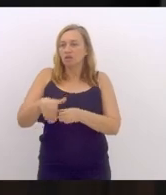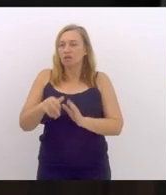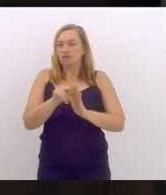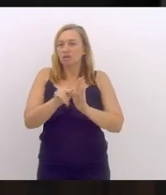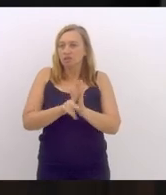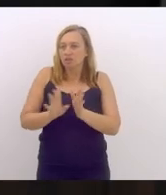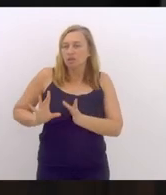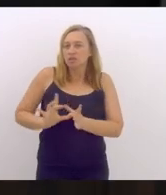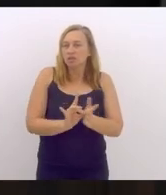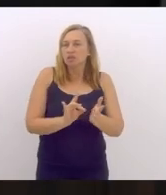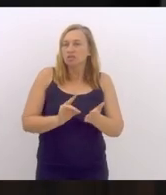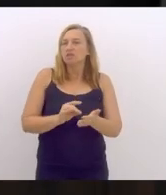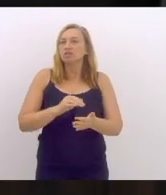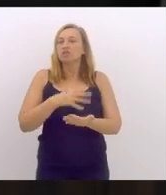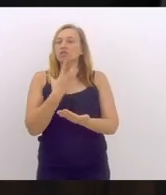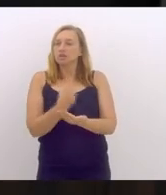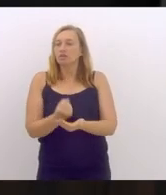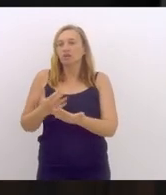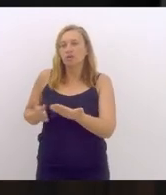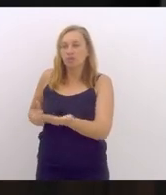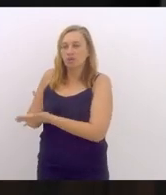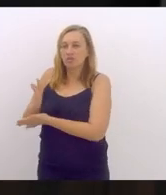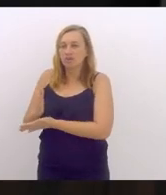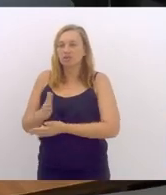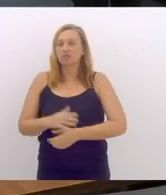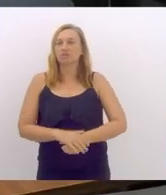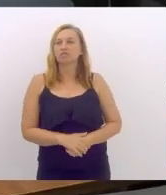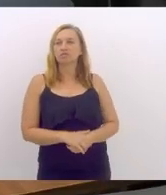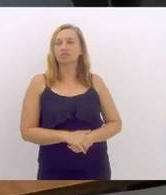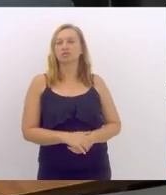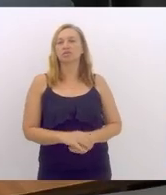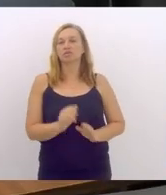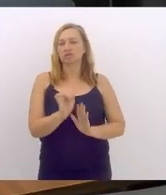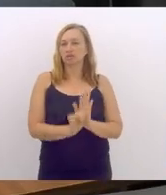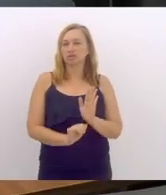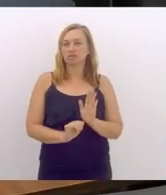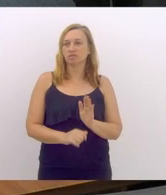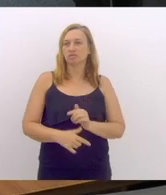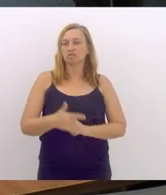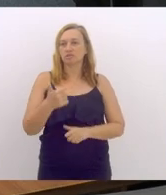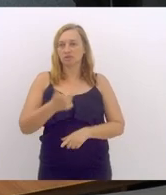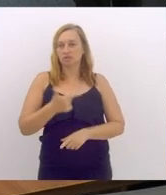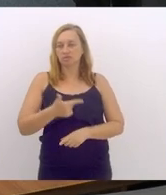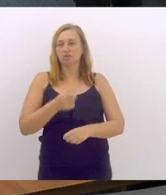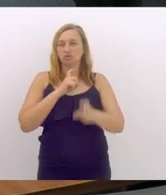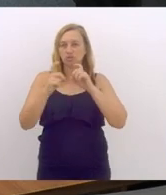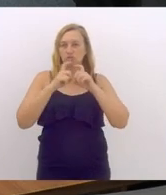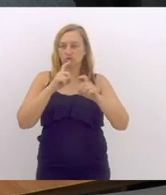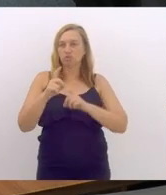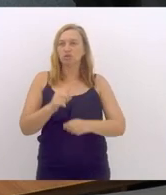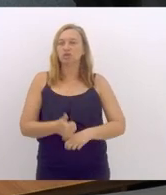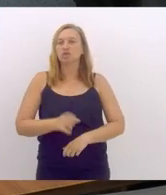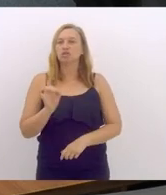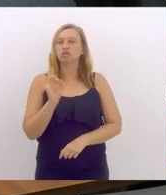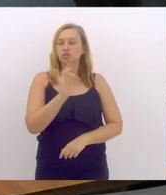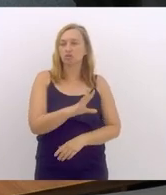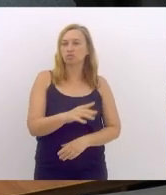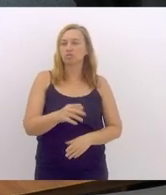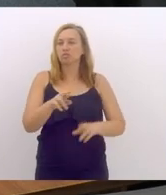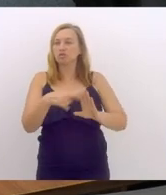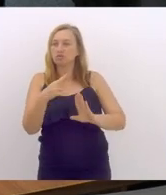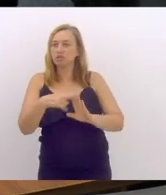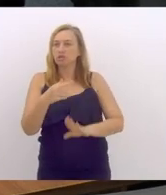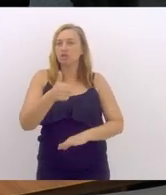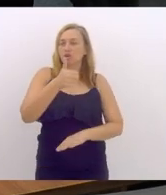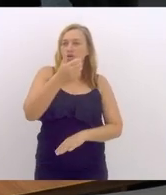emendado seus que aprovam permaneça Como estão aprovados na redação do vencido para a segunda discussão em discussão única Projeção de resolução